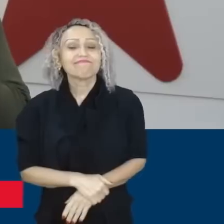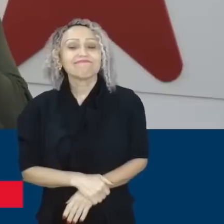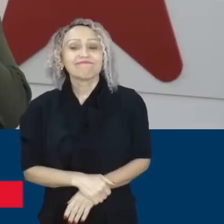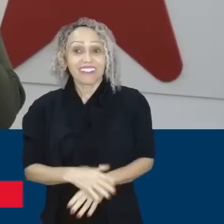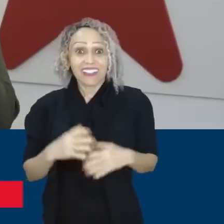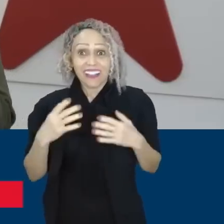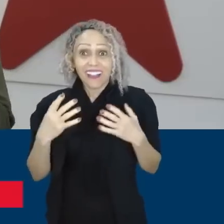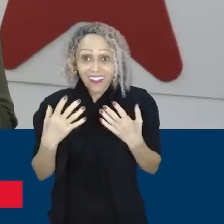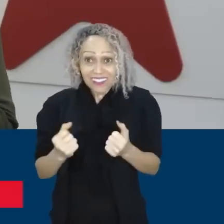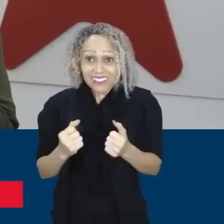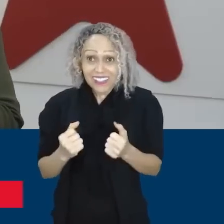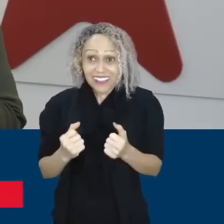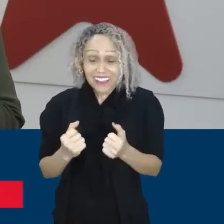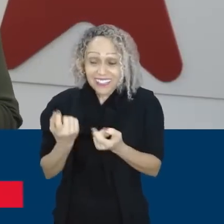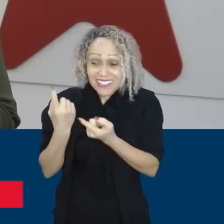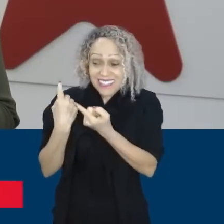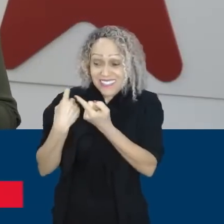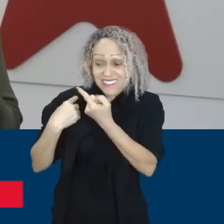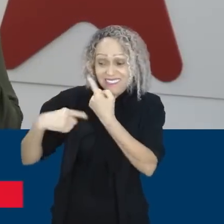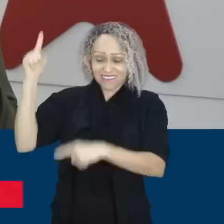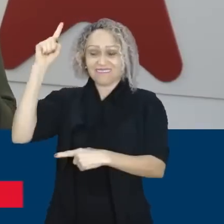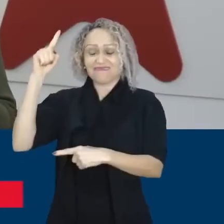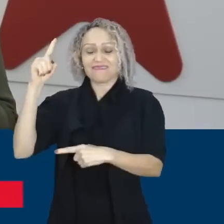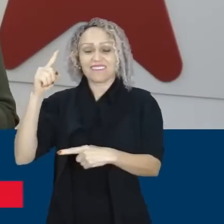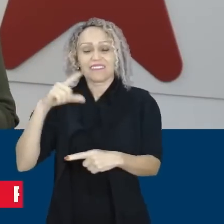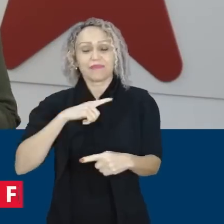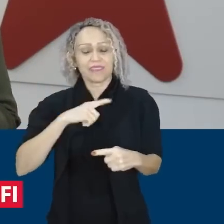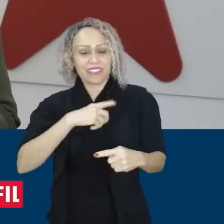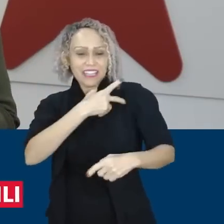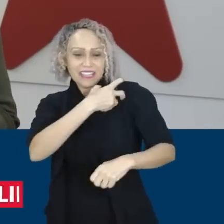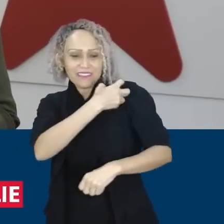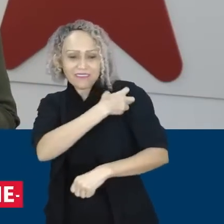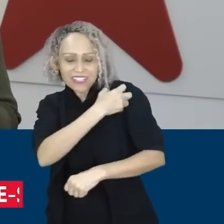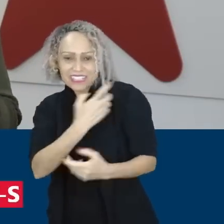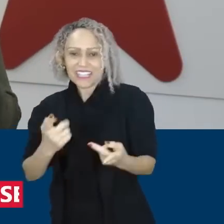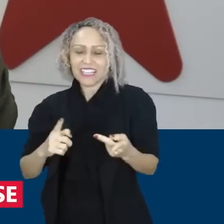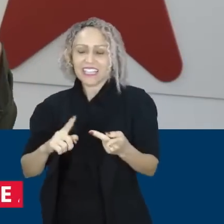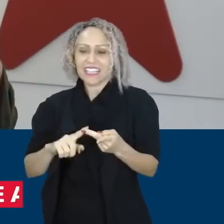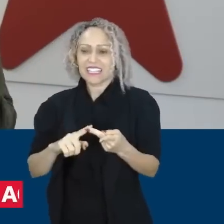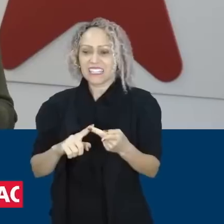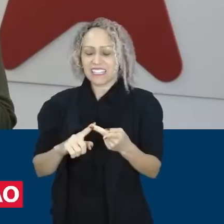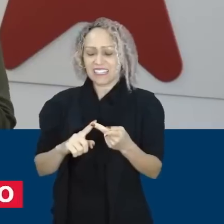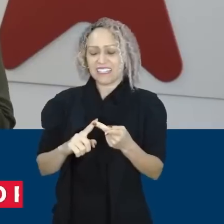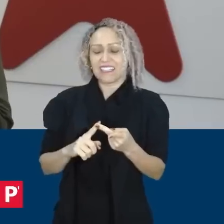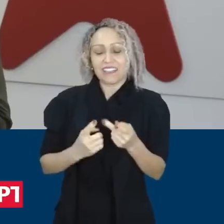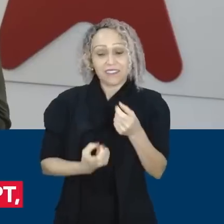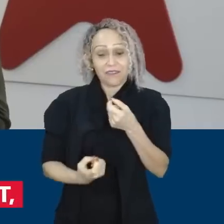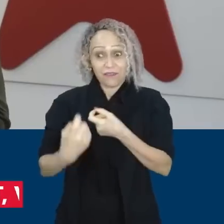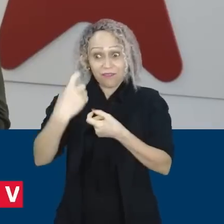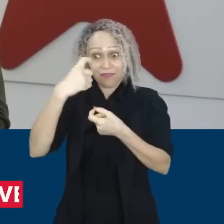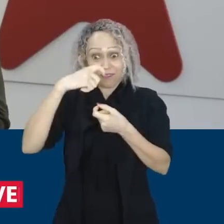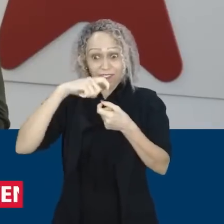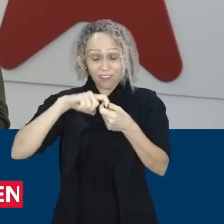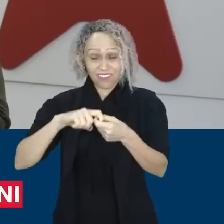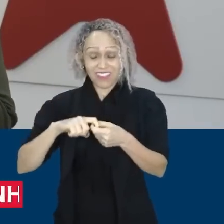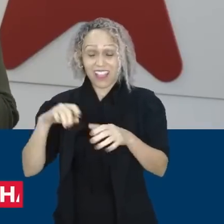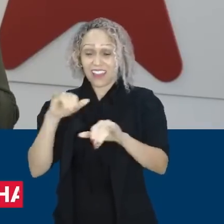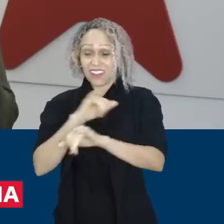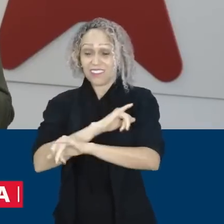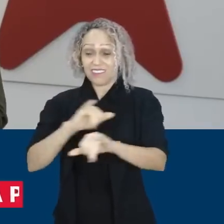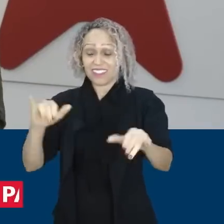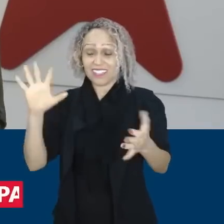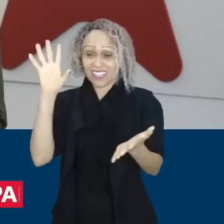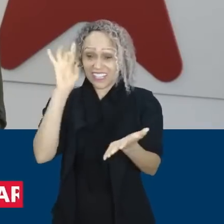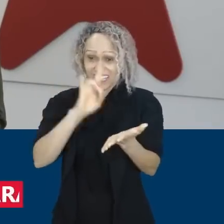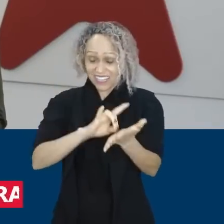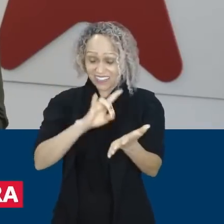Vamos superar esse negacionismo com vacina, vamos superar as notícias falsas, vamos recuperar esse país, né, Juliana? E depois